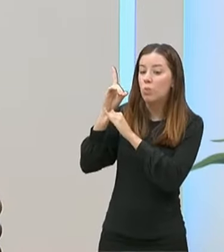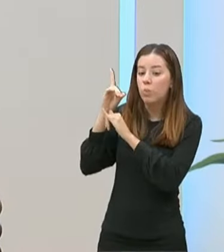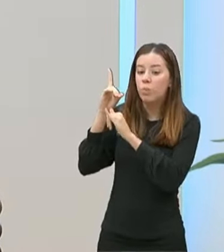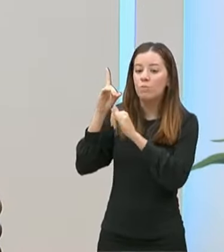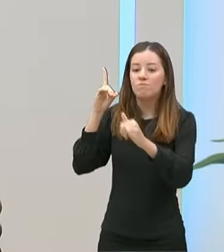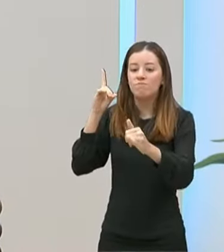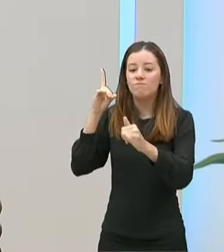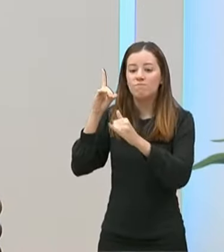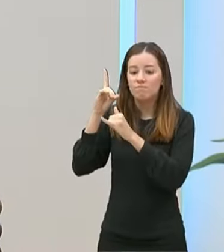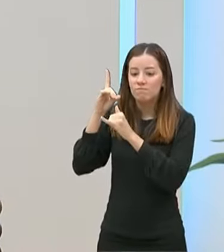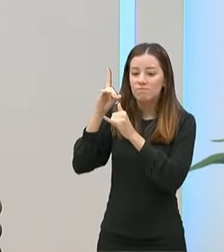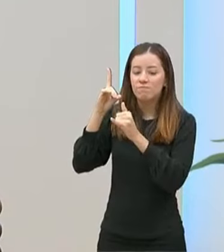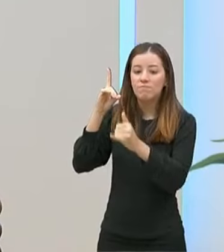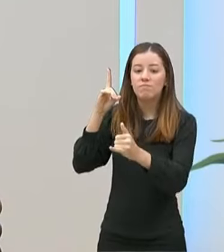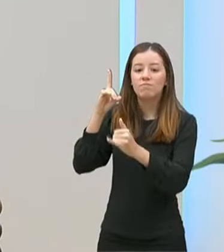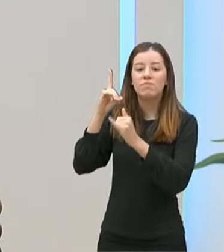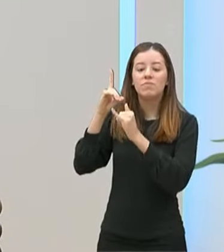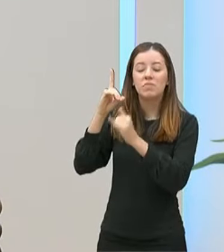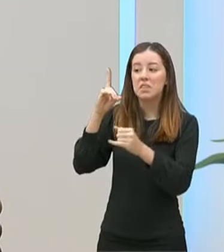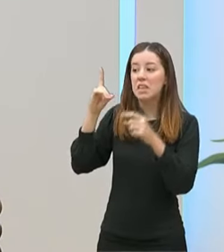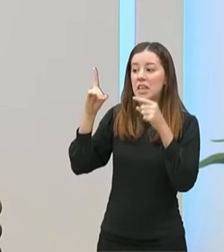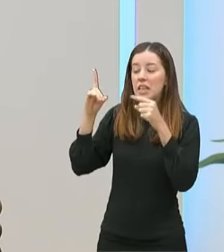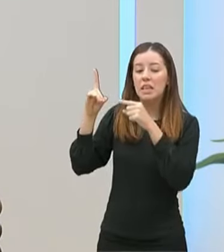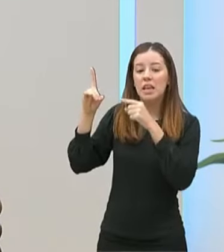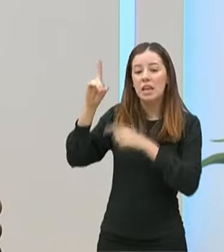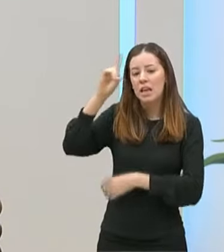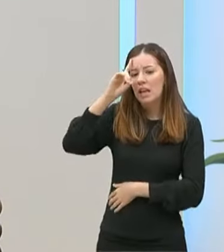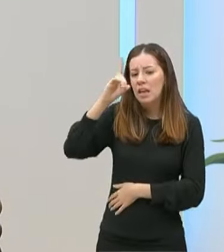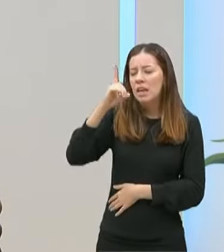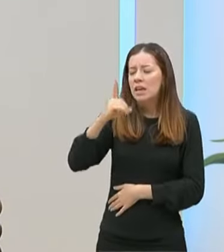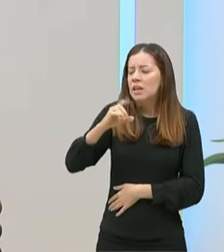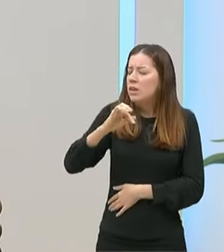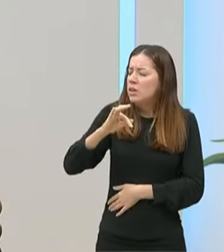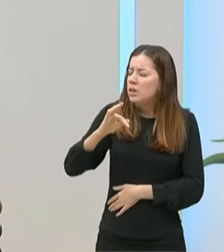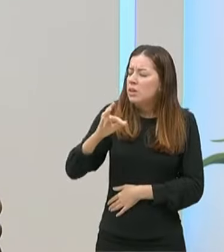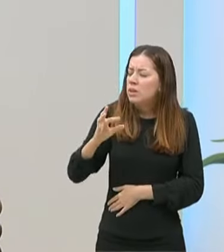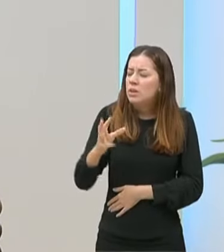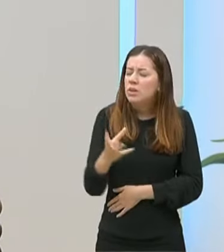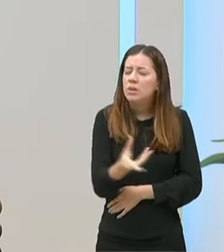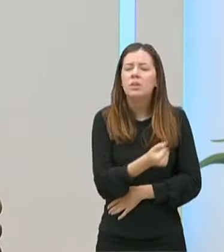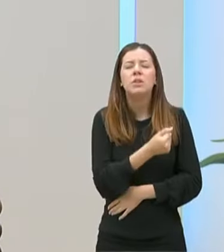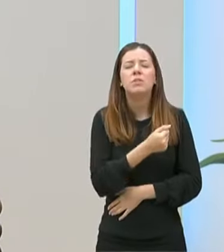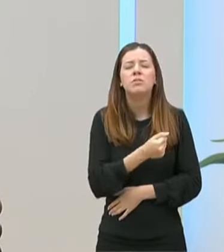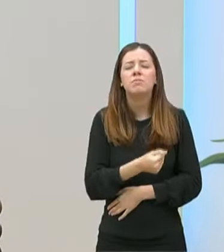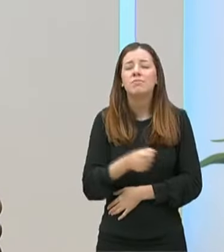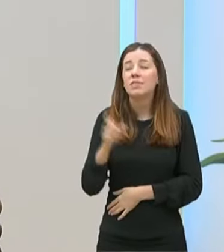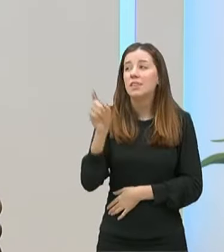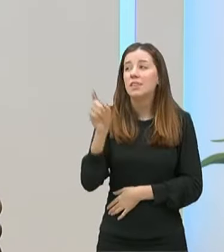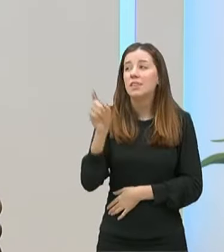e Deus ainda comanda. Nunca saiu nem foi tirado do